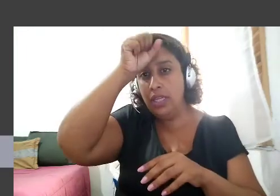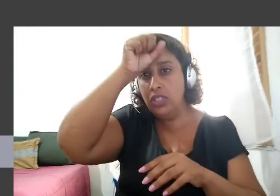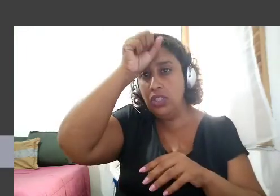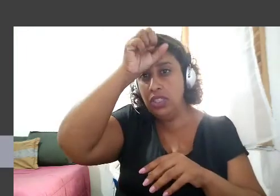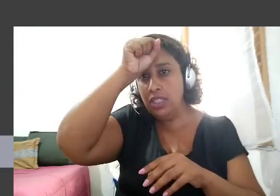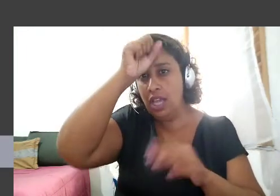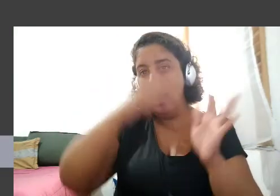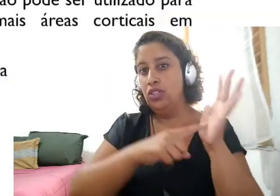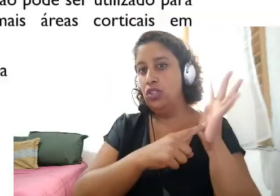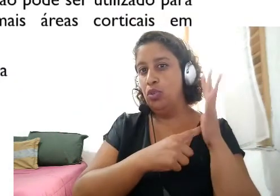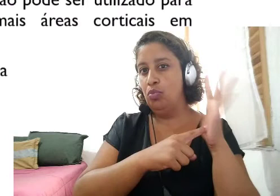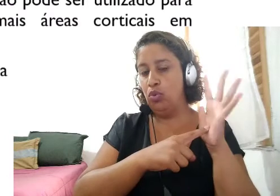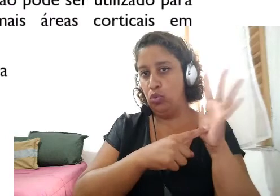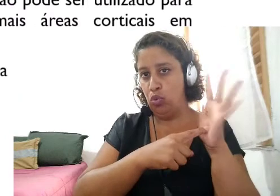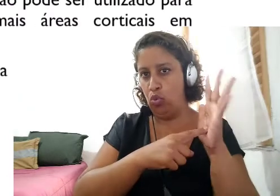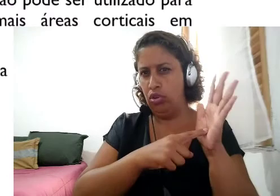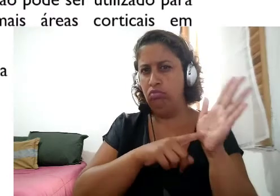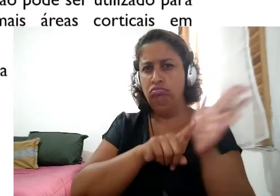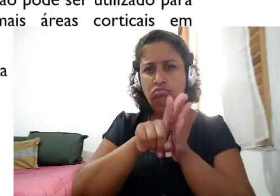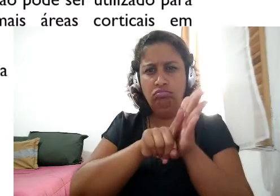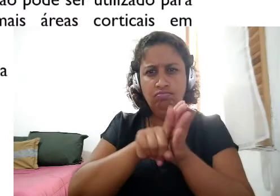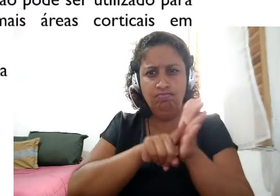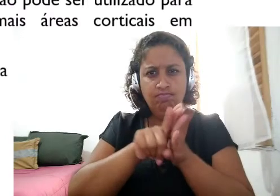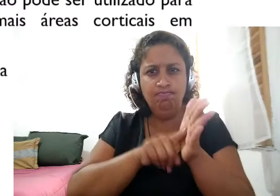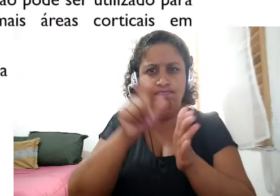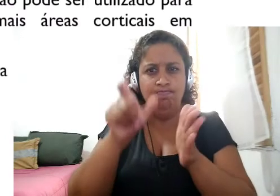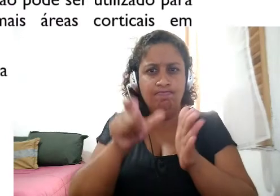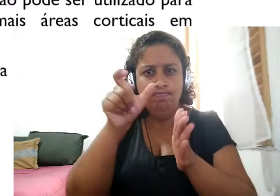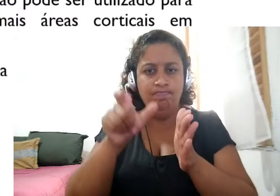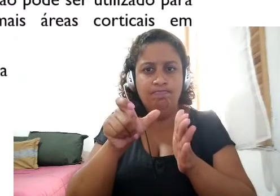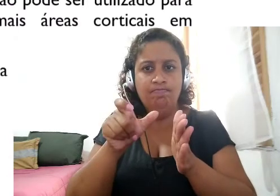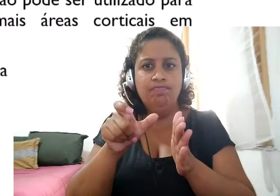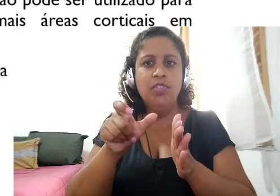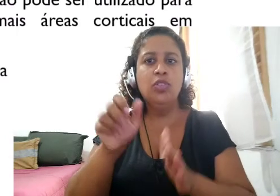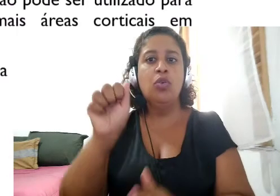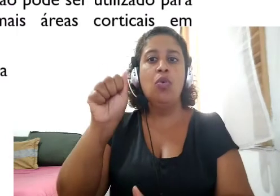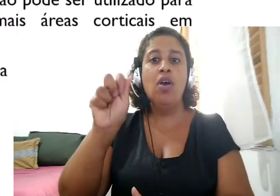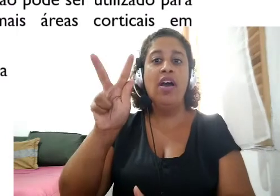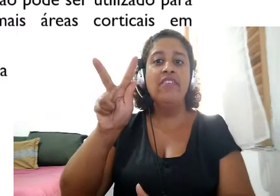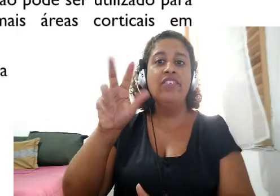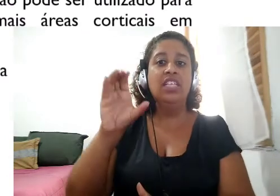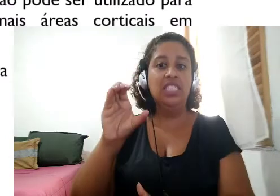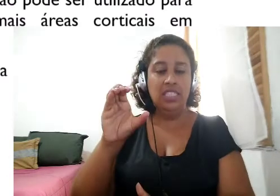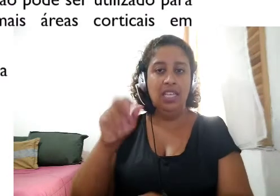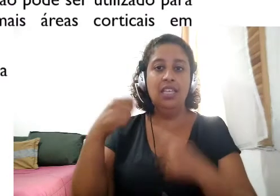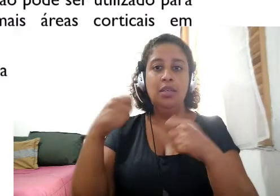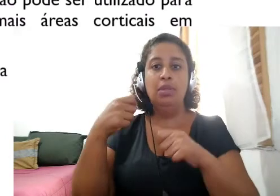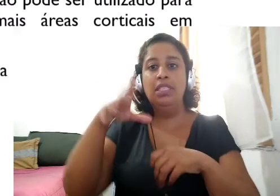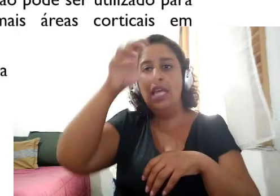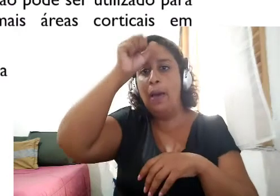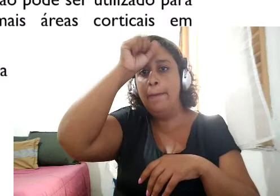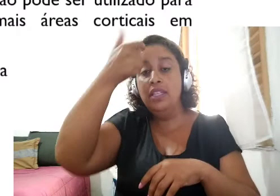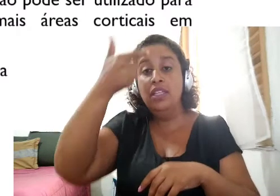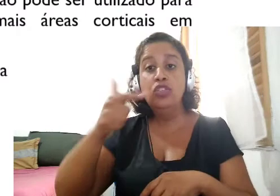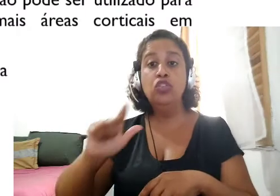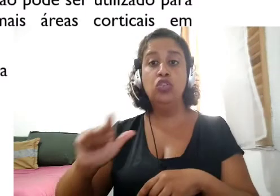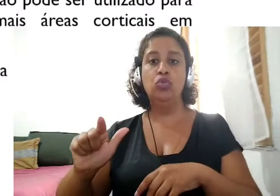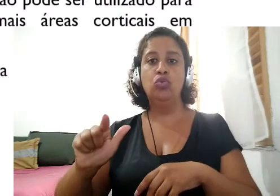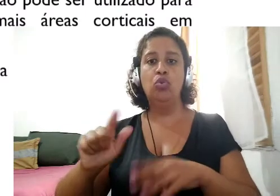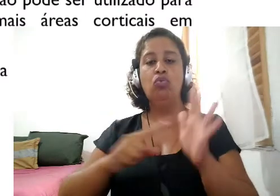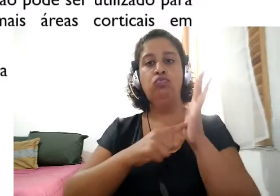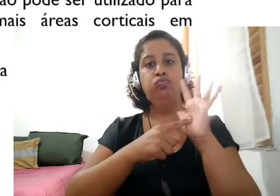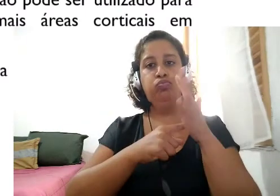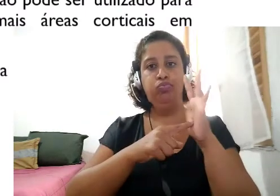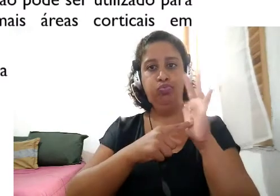os córtex, as diferentes regiões do córtex cerebral. Já a Pacheco, ela usou o encefalograma também para